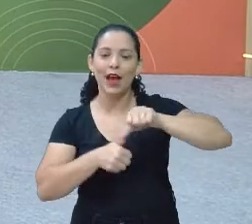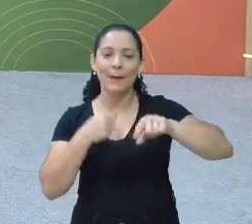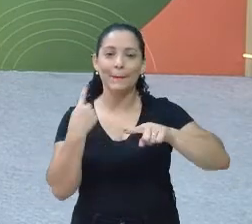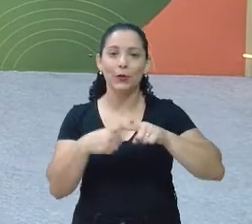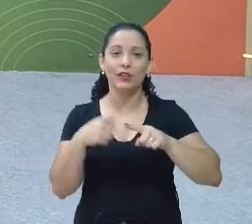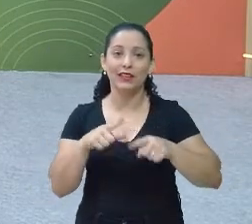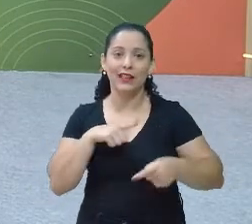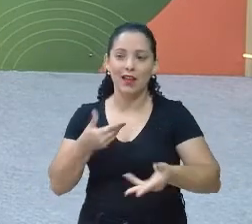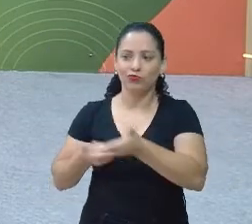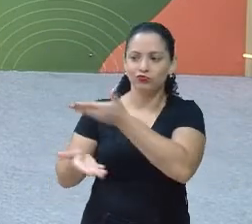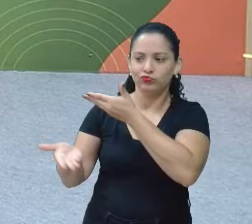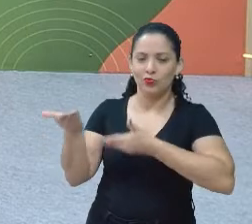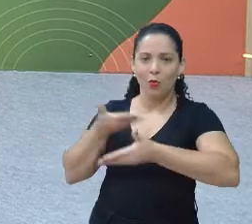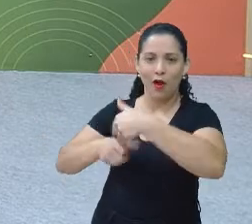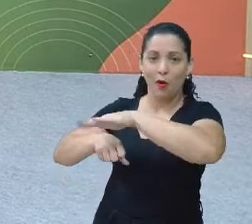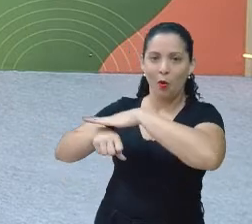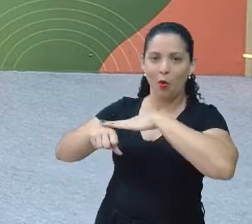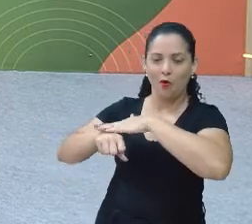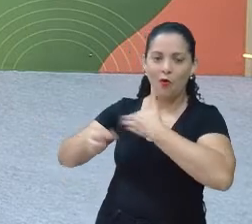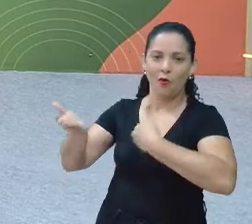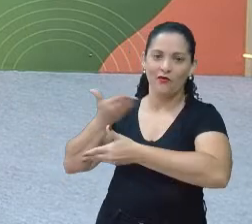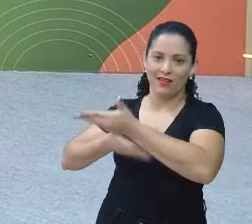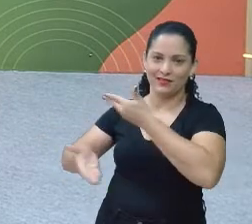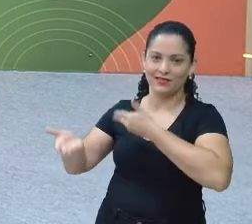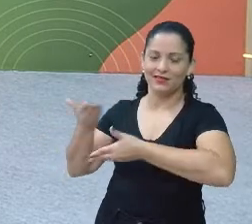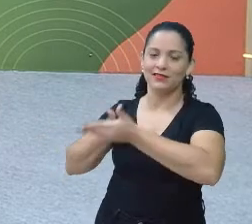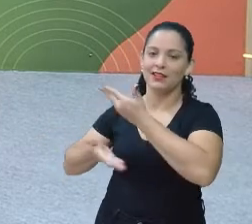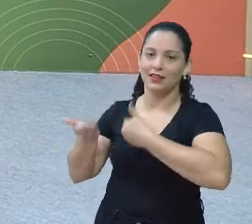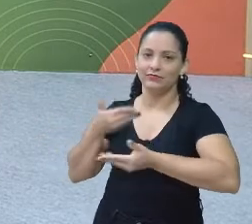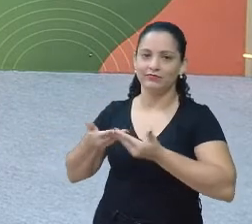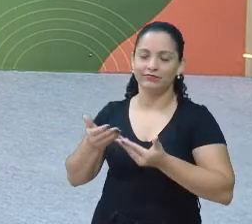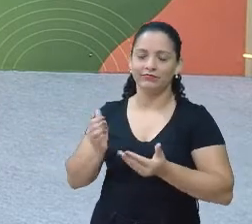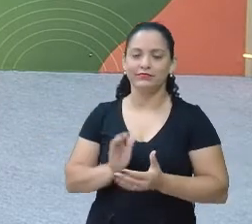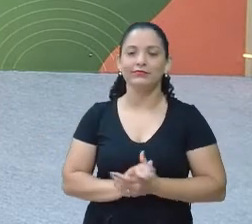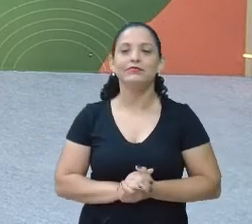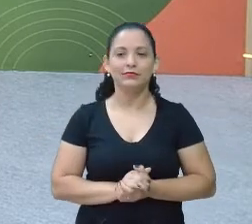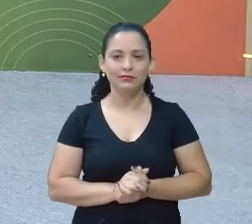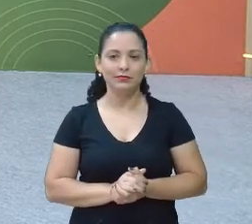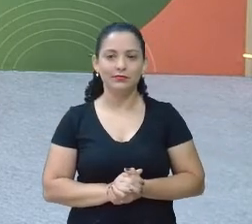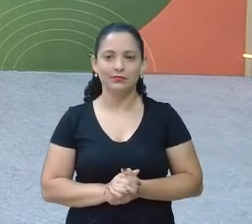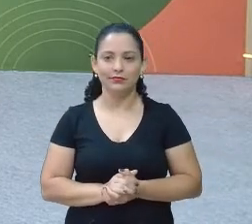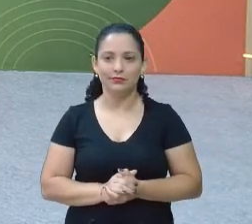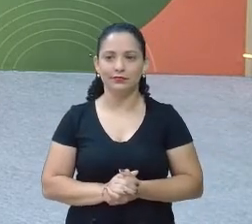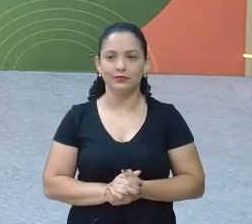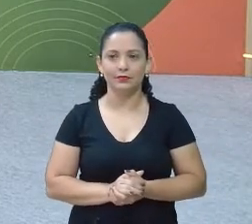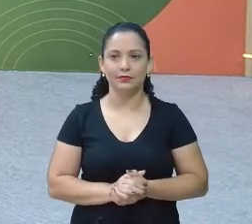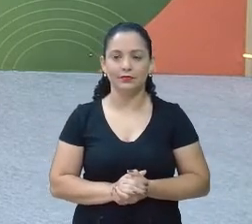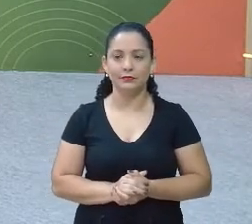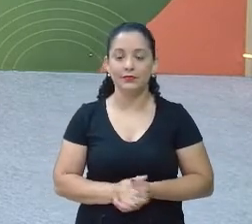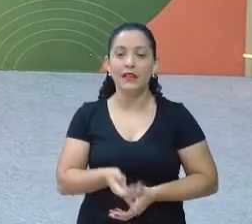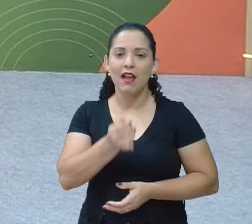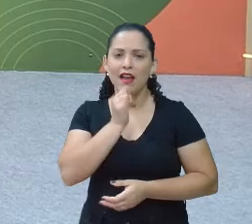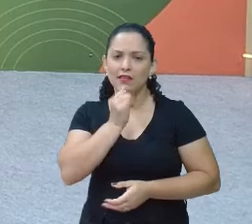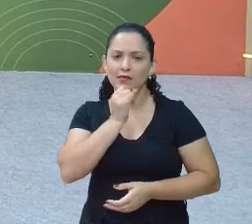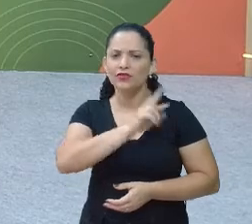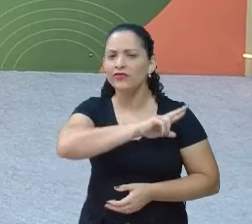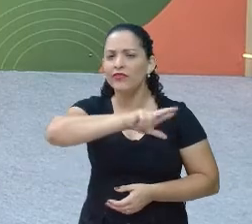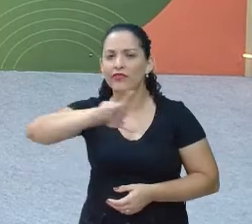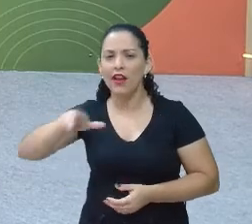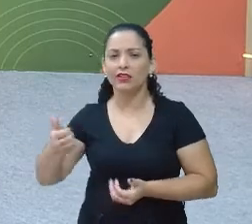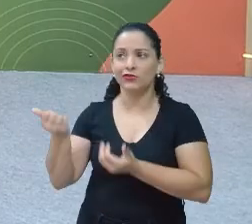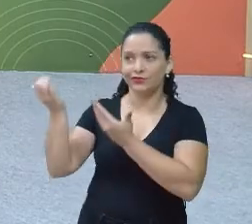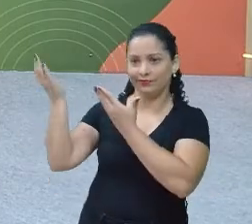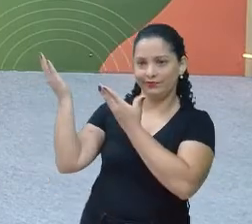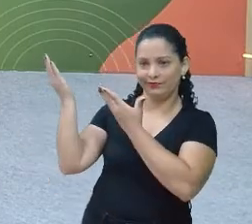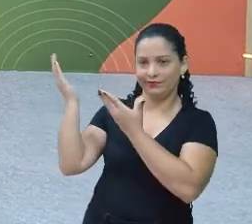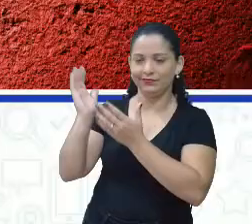está falando ou apontando para alguém, você pode, de fato, ir repetindo o pronome que você usou, tá bom? Outros exemplos. Are you